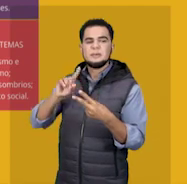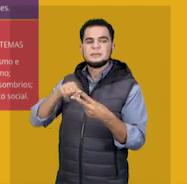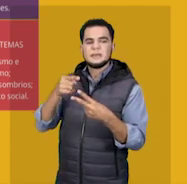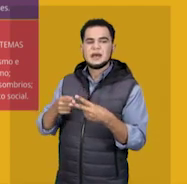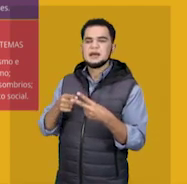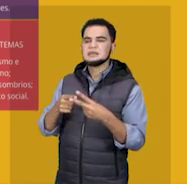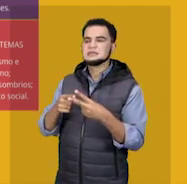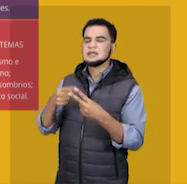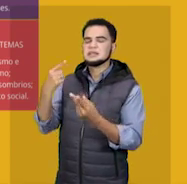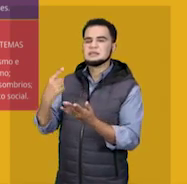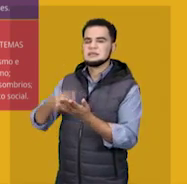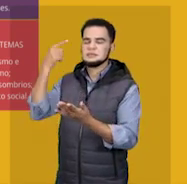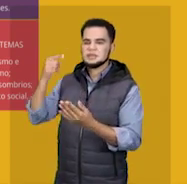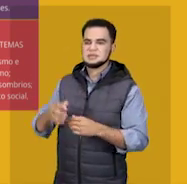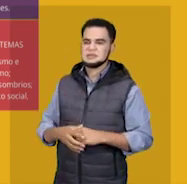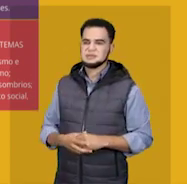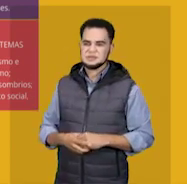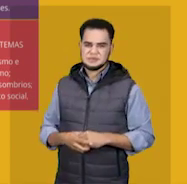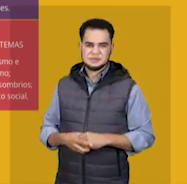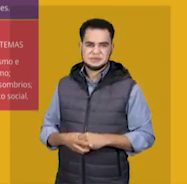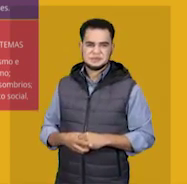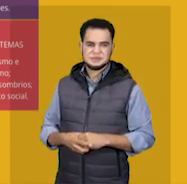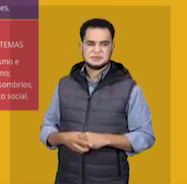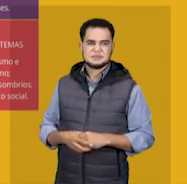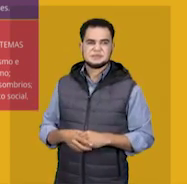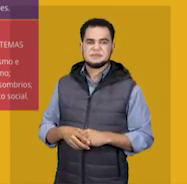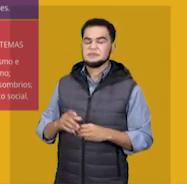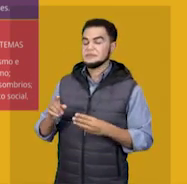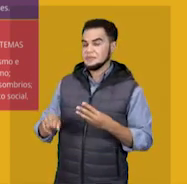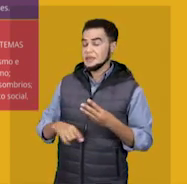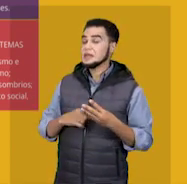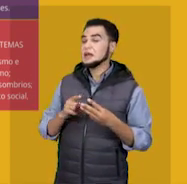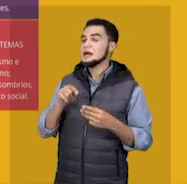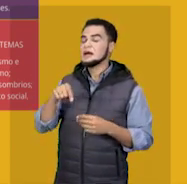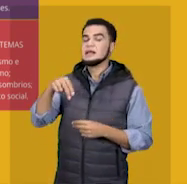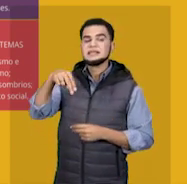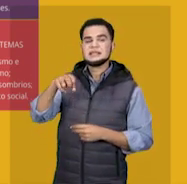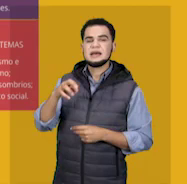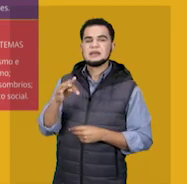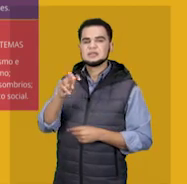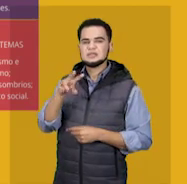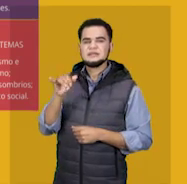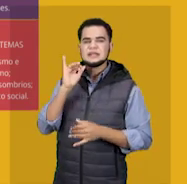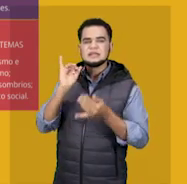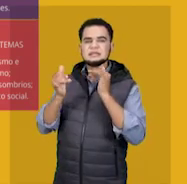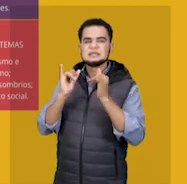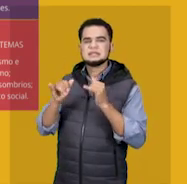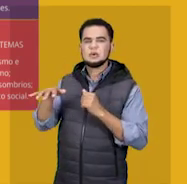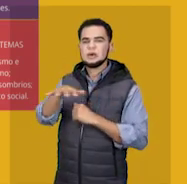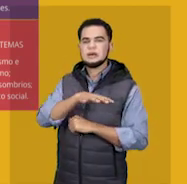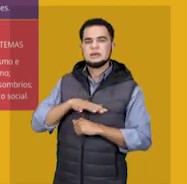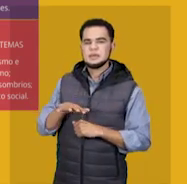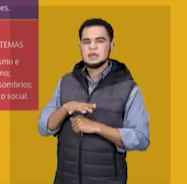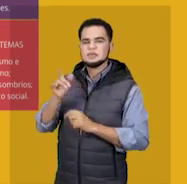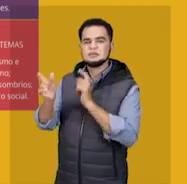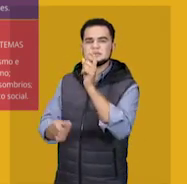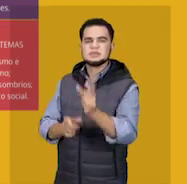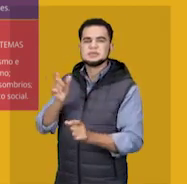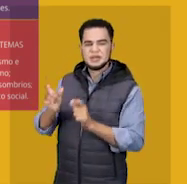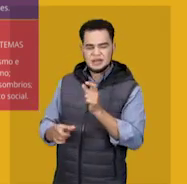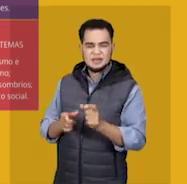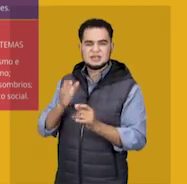no realismo, as descrições de ambientes e personagens, e uma narrativa lenta,